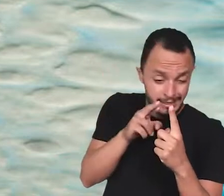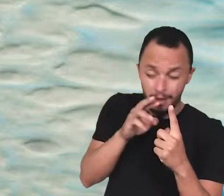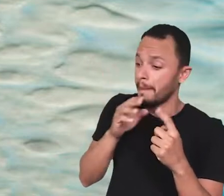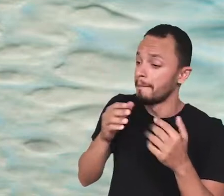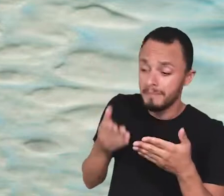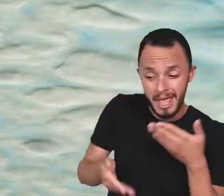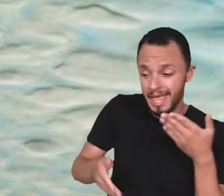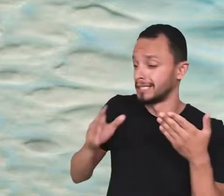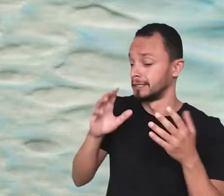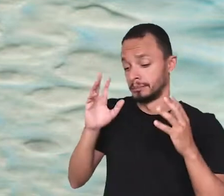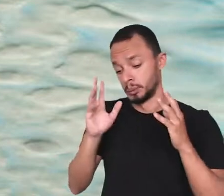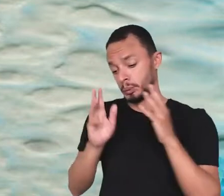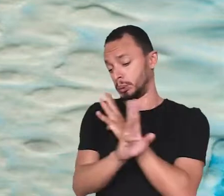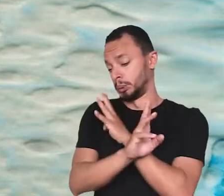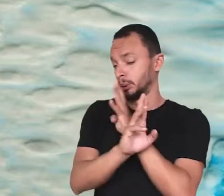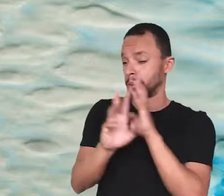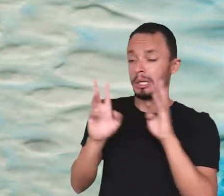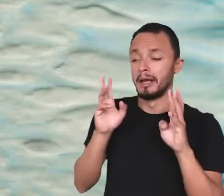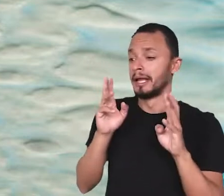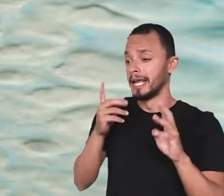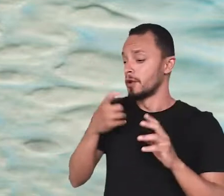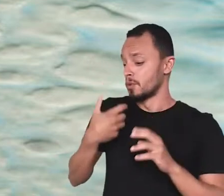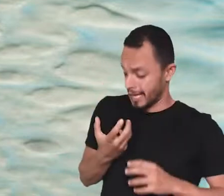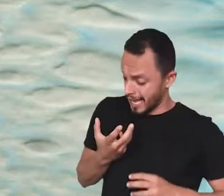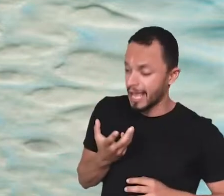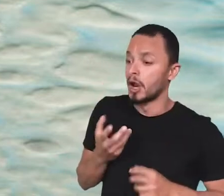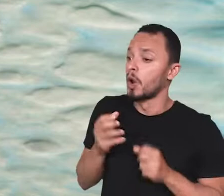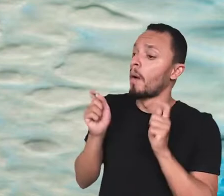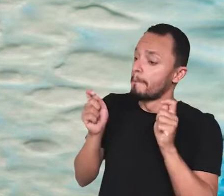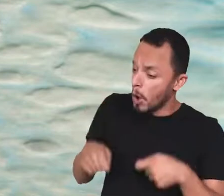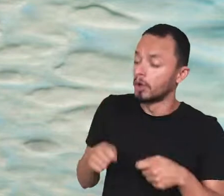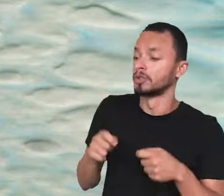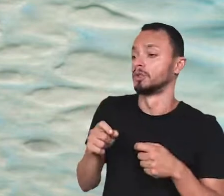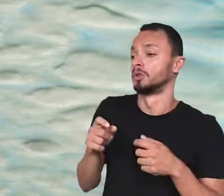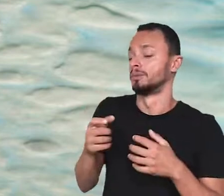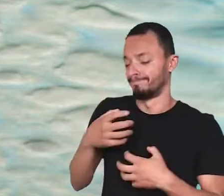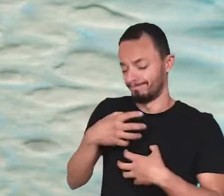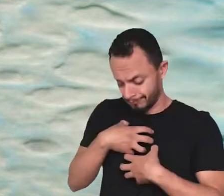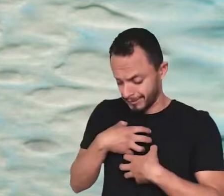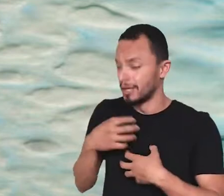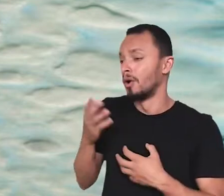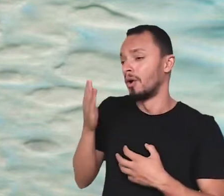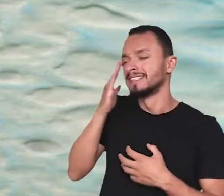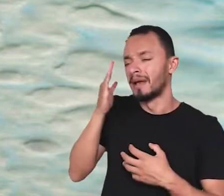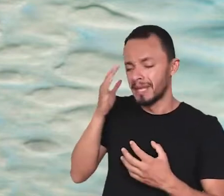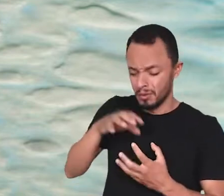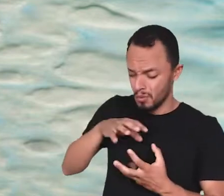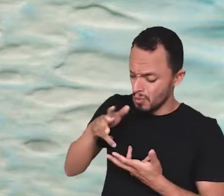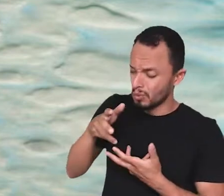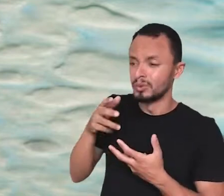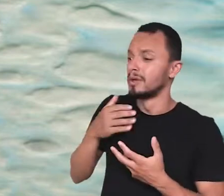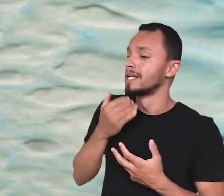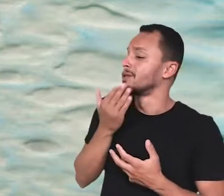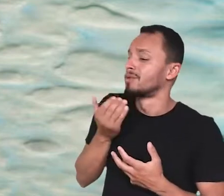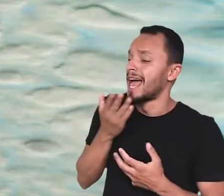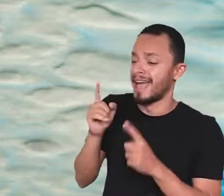referência, se perde de si mesma, no que a gente quer e no que a gente pode conseguir. A gente é ensinada que o mundo não tem lugar